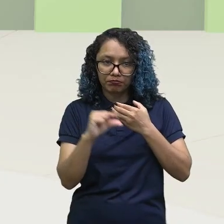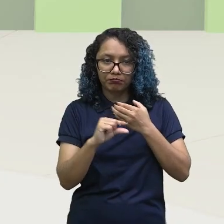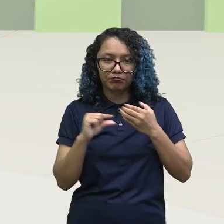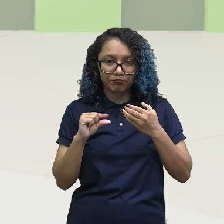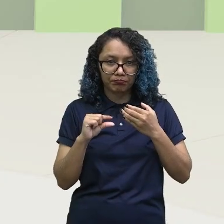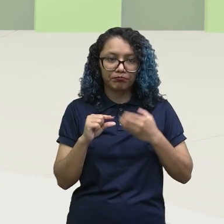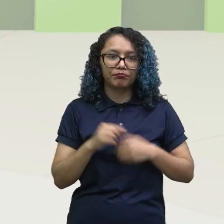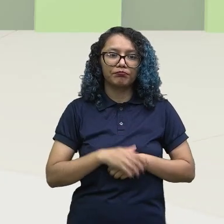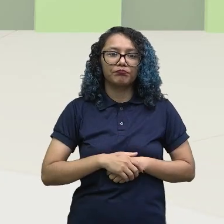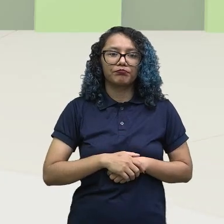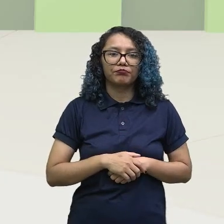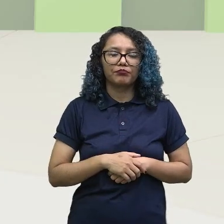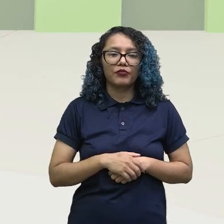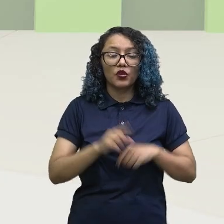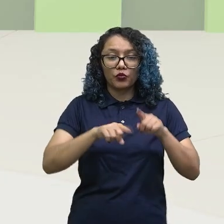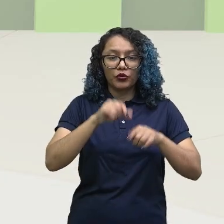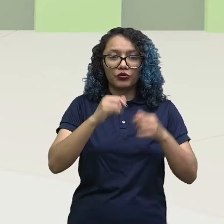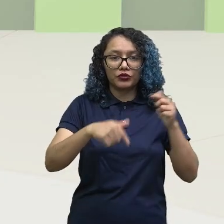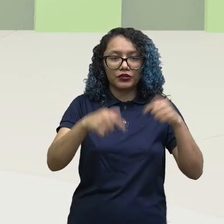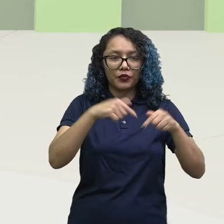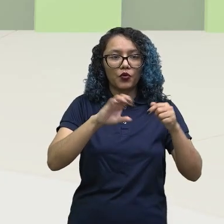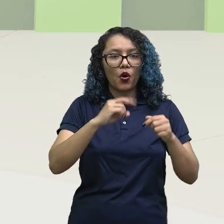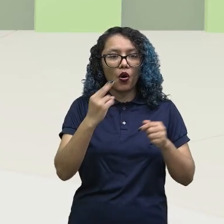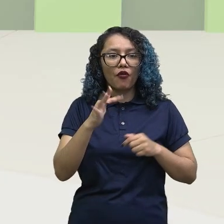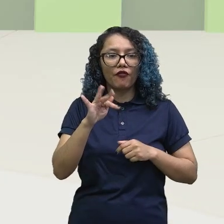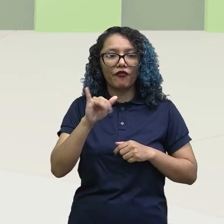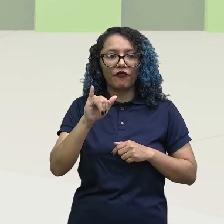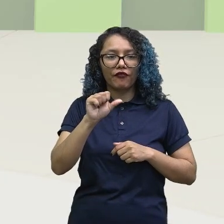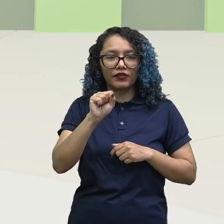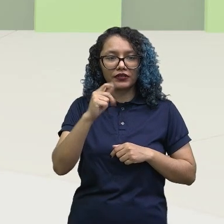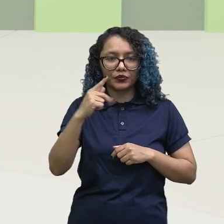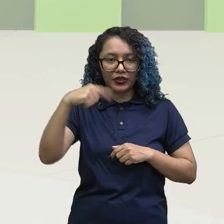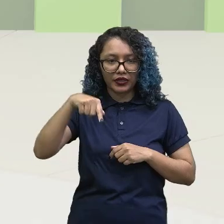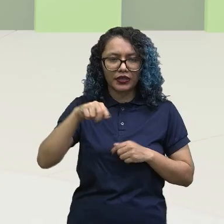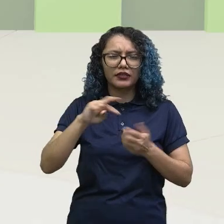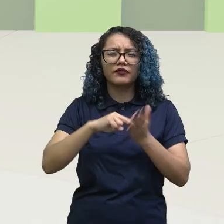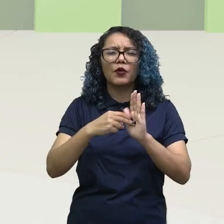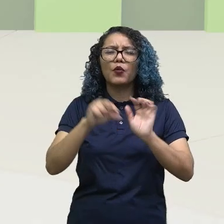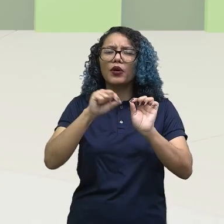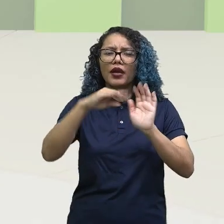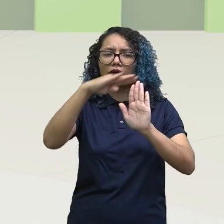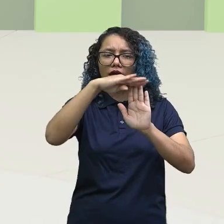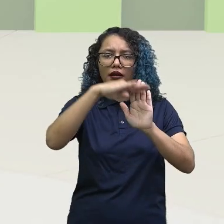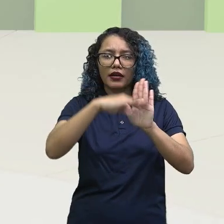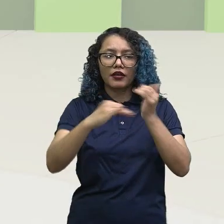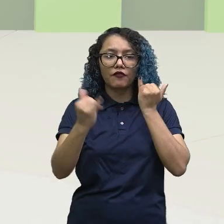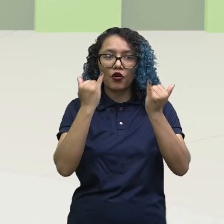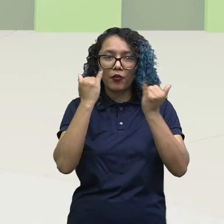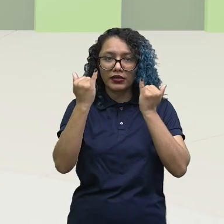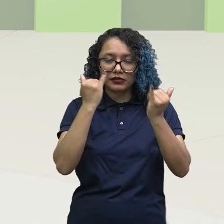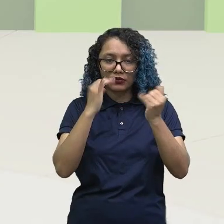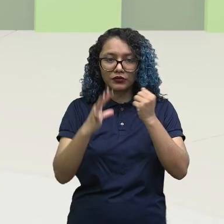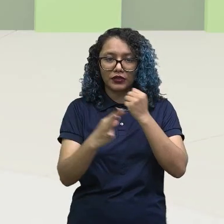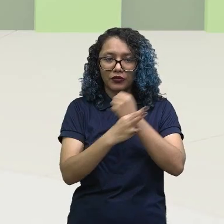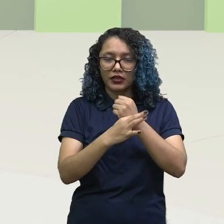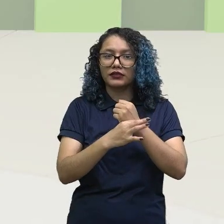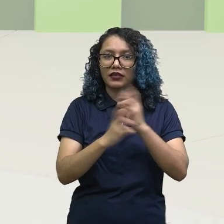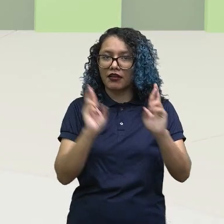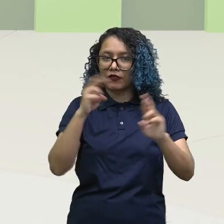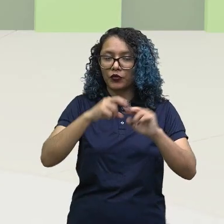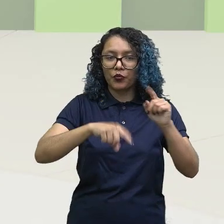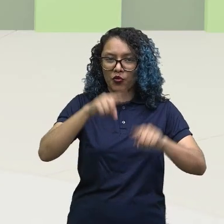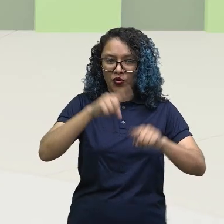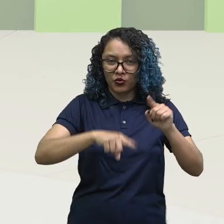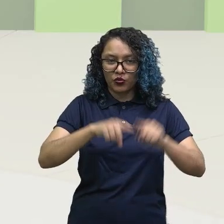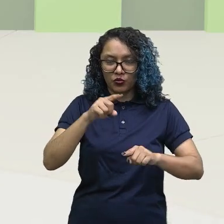FISPIQ, tá? Isso é uma ficha de informações de segurança de produtos químicos. Então, quando você vai comprar um produto, ele